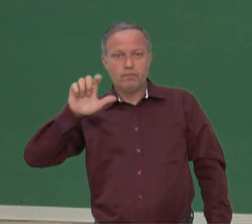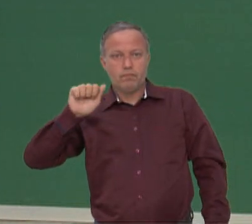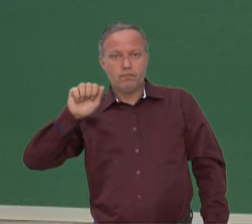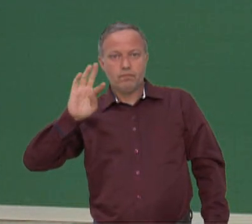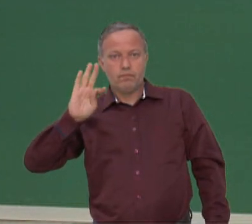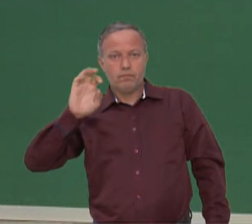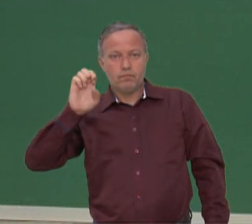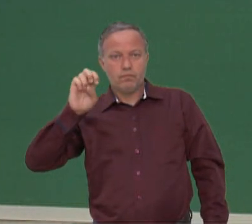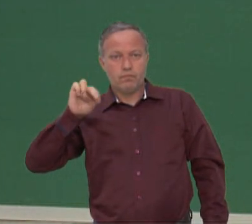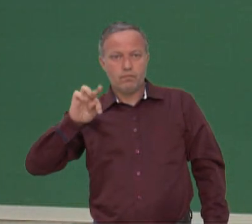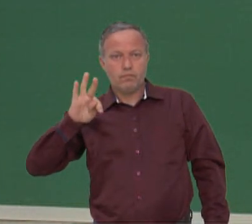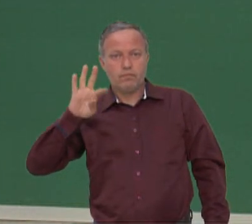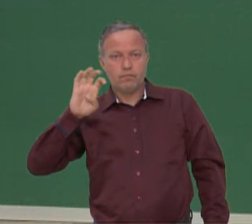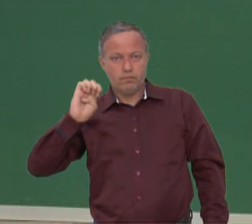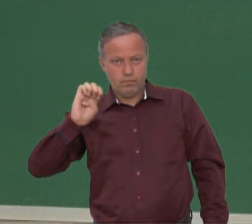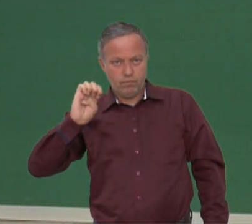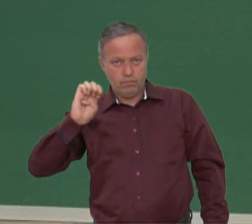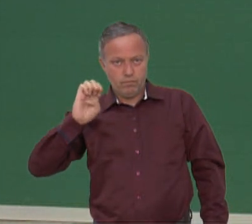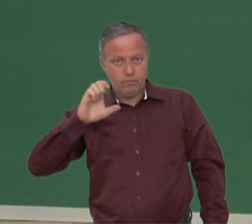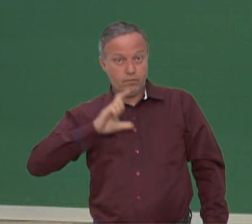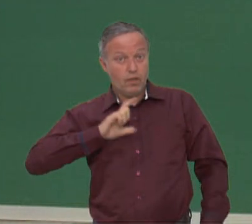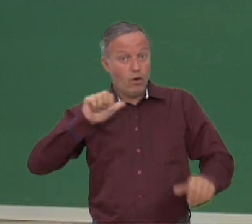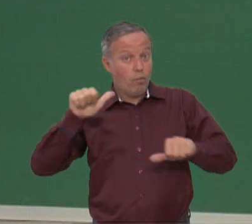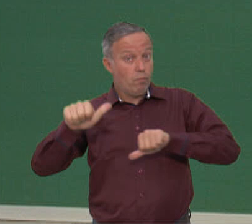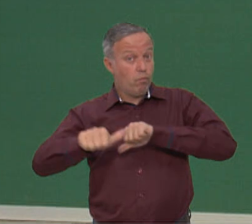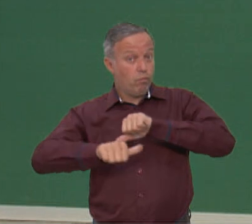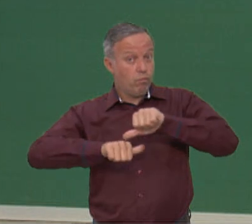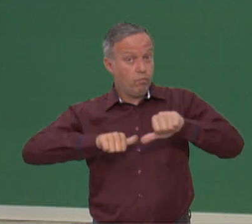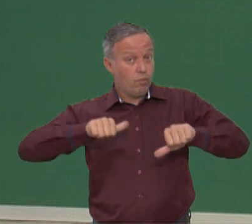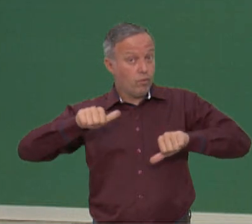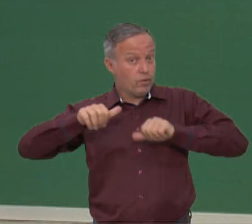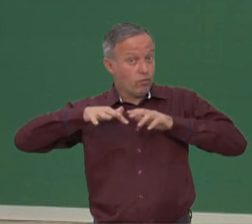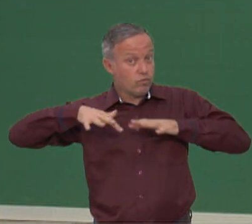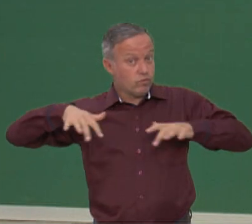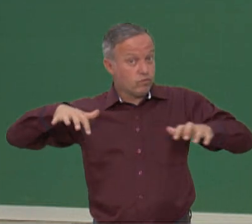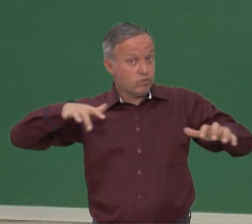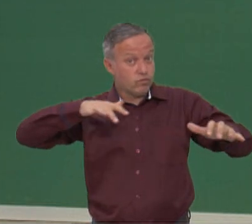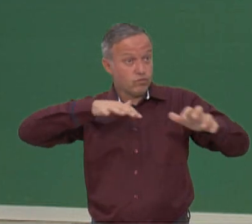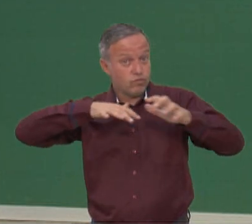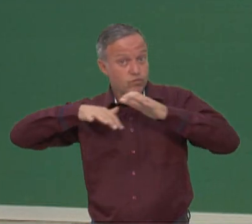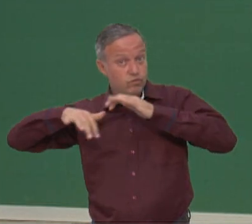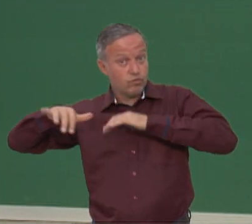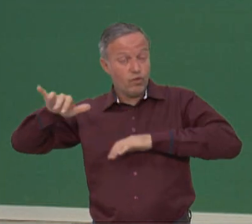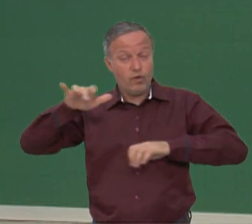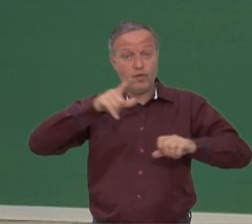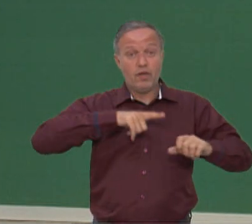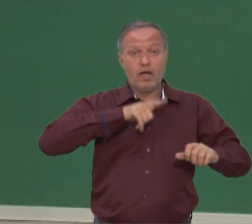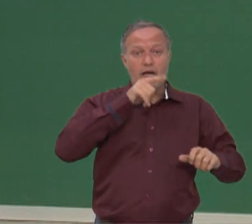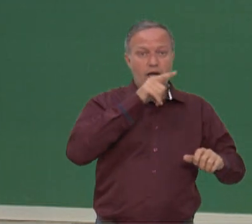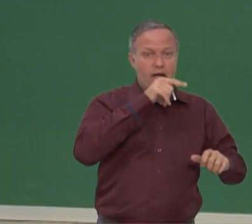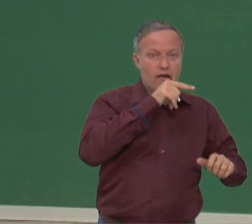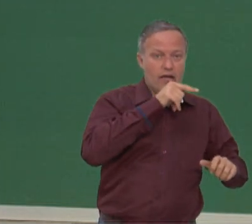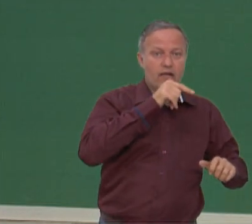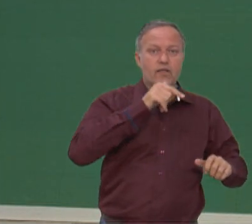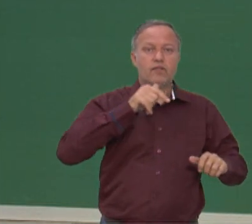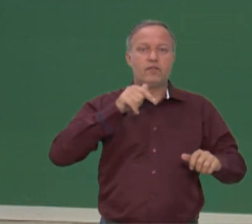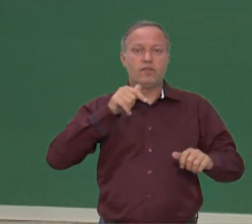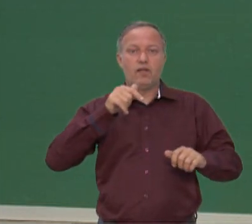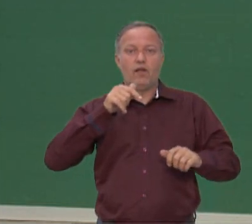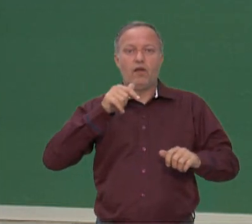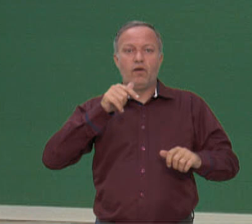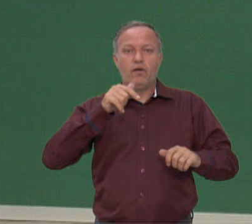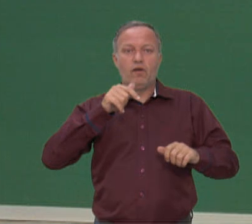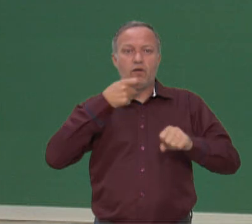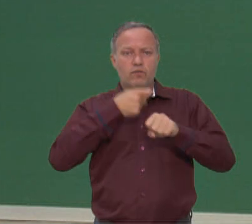de estado físico. Temos diversos, mas vamos se conter a água com 3, sólido, líquido e gasoso, e